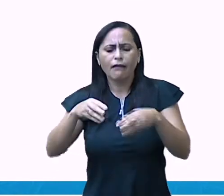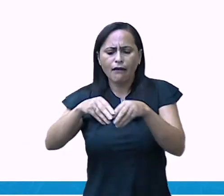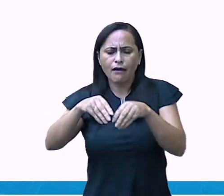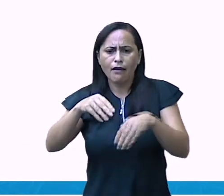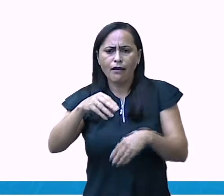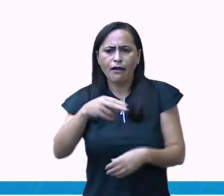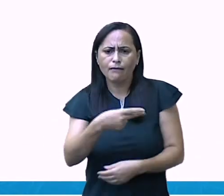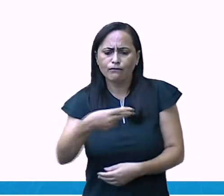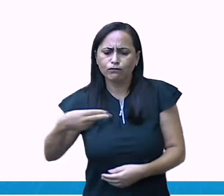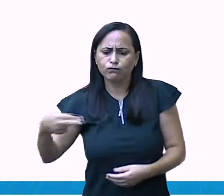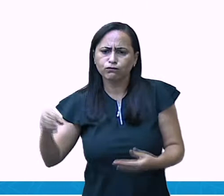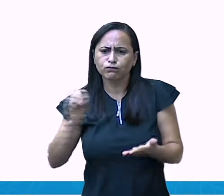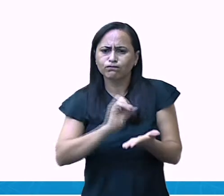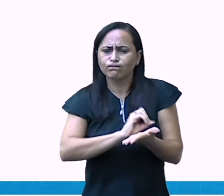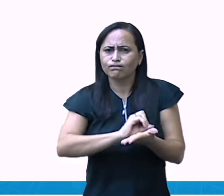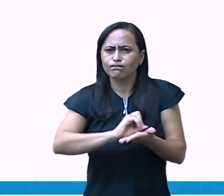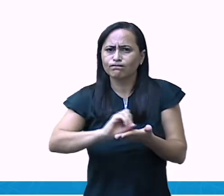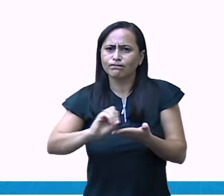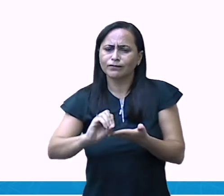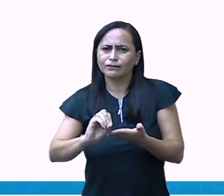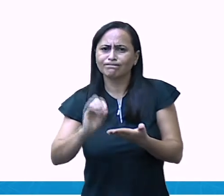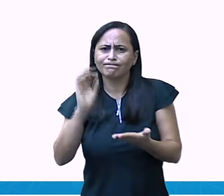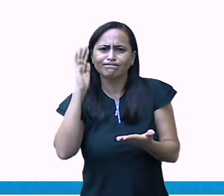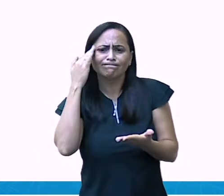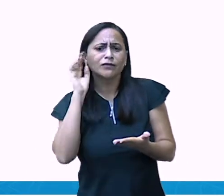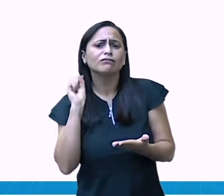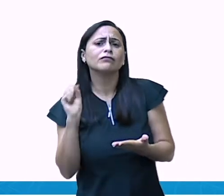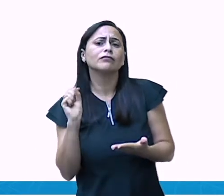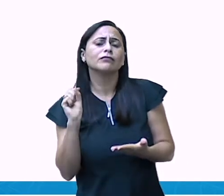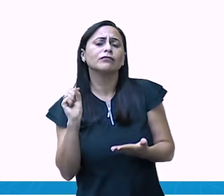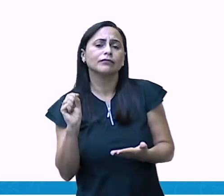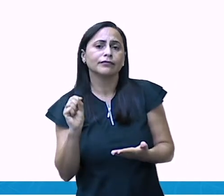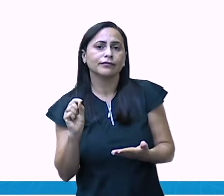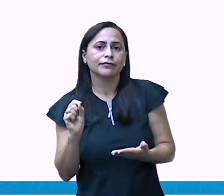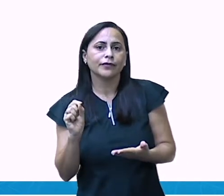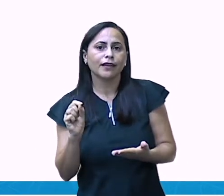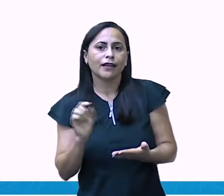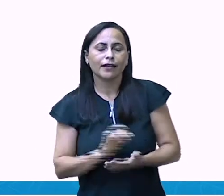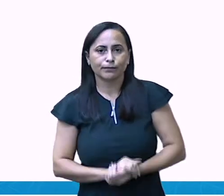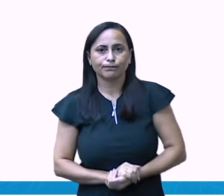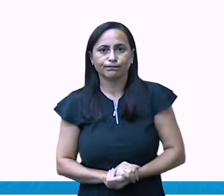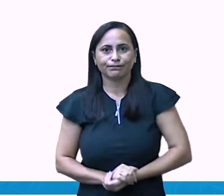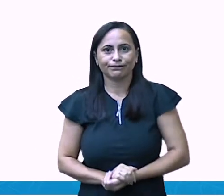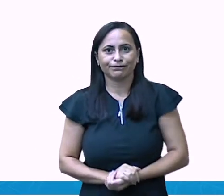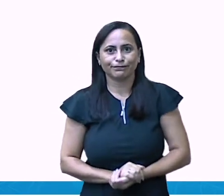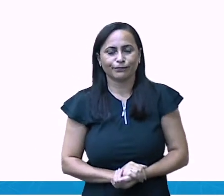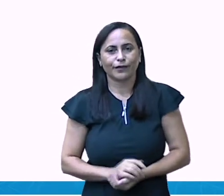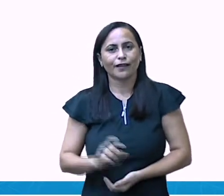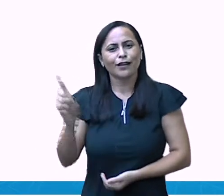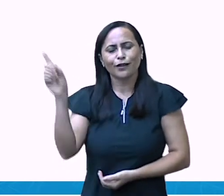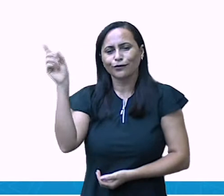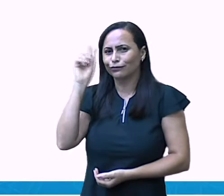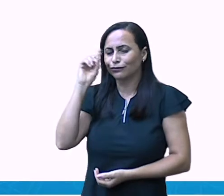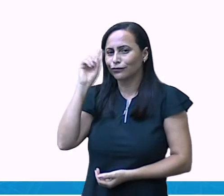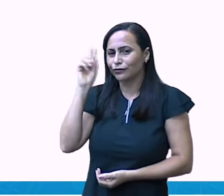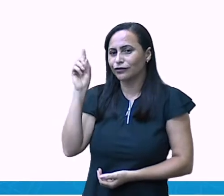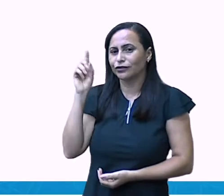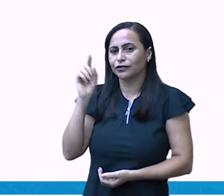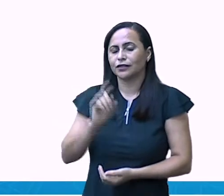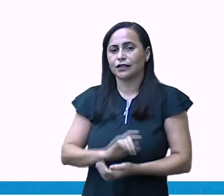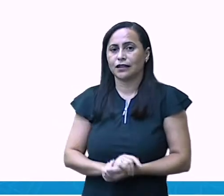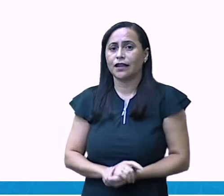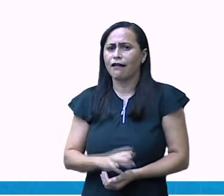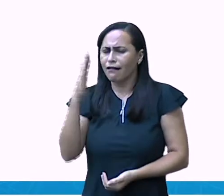orgânica? O que vocês entendem como matéria orgânica? No nosso dia a dia nós sabemos, né?